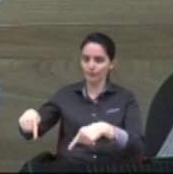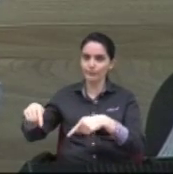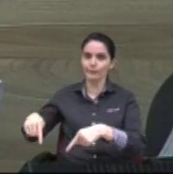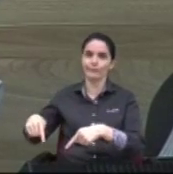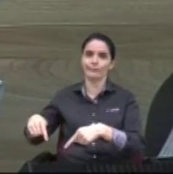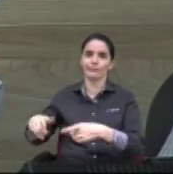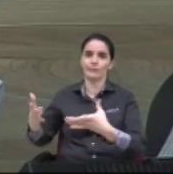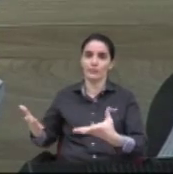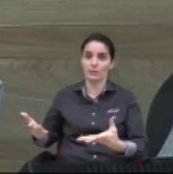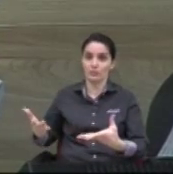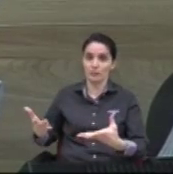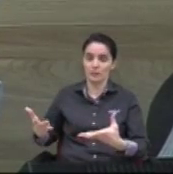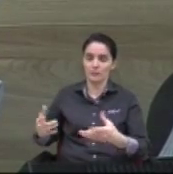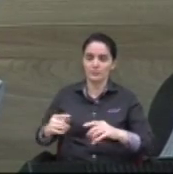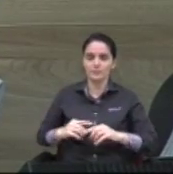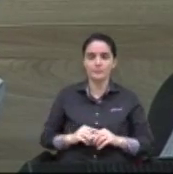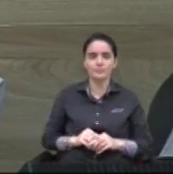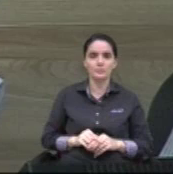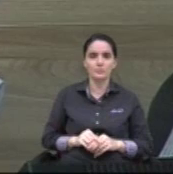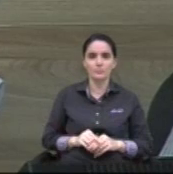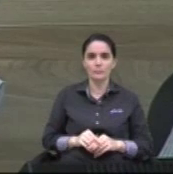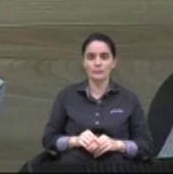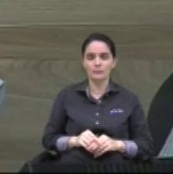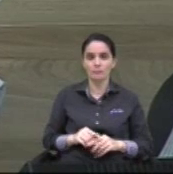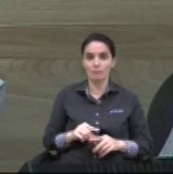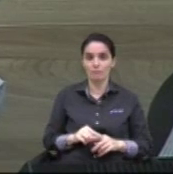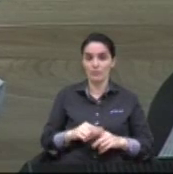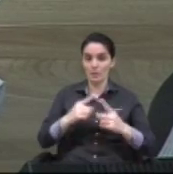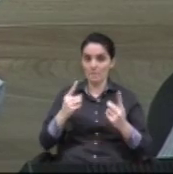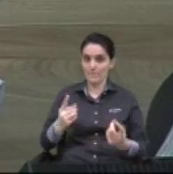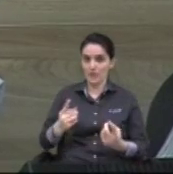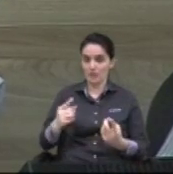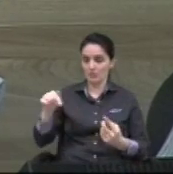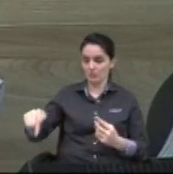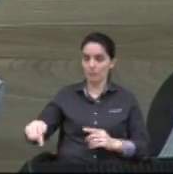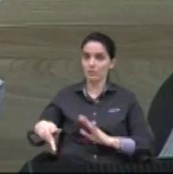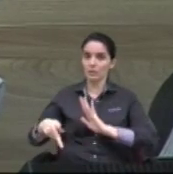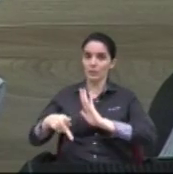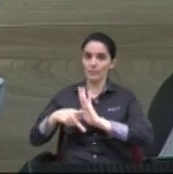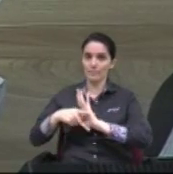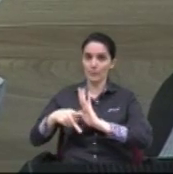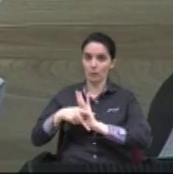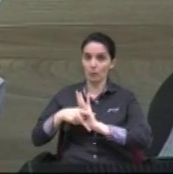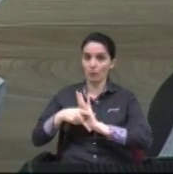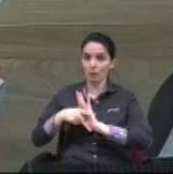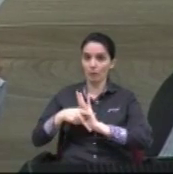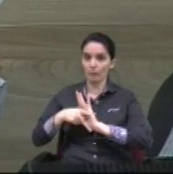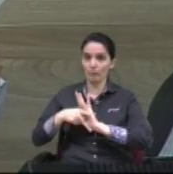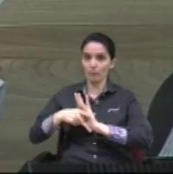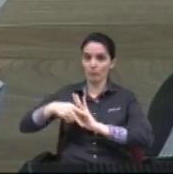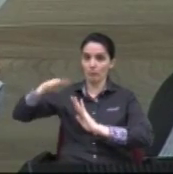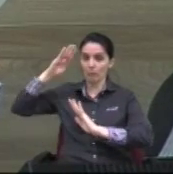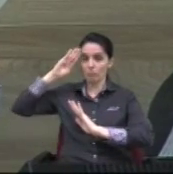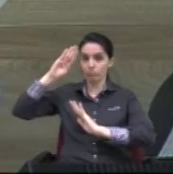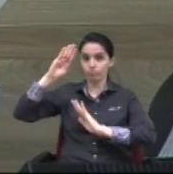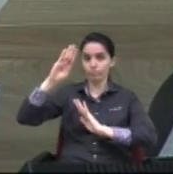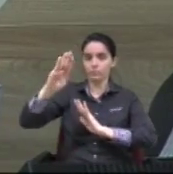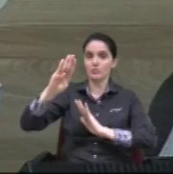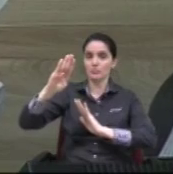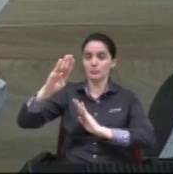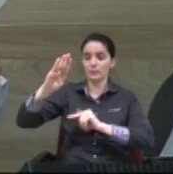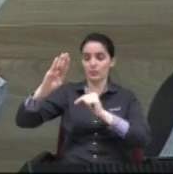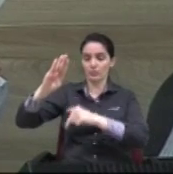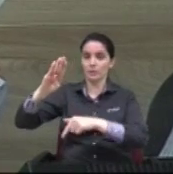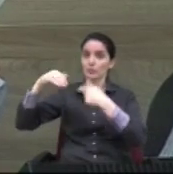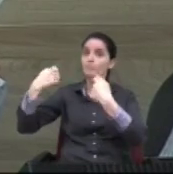executada, pois mantinha-se a propriedade, a prioridade de construir uma escola naquele